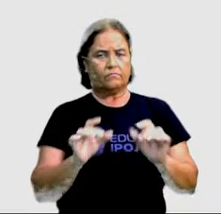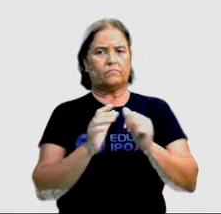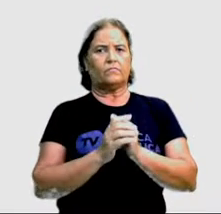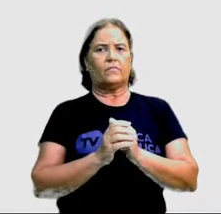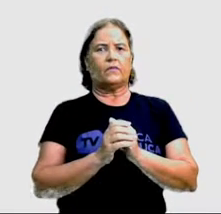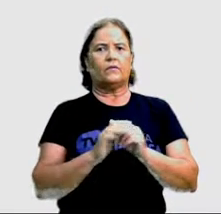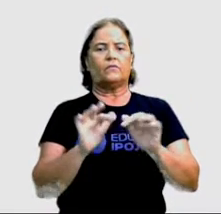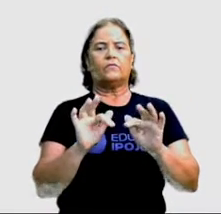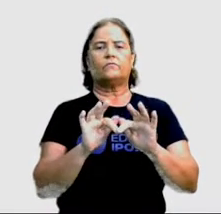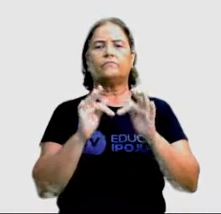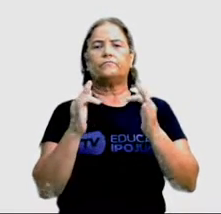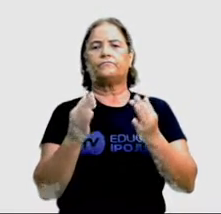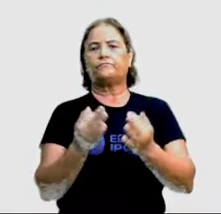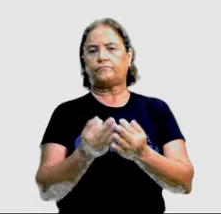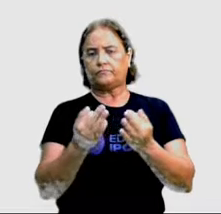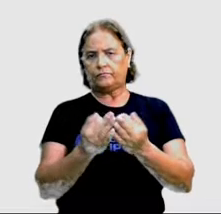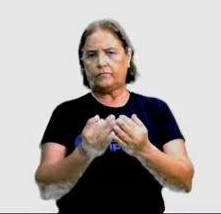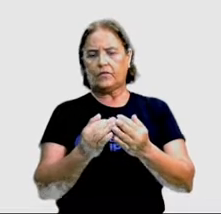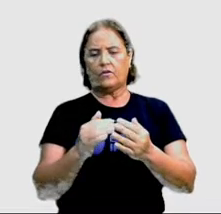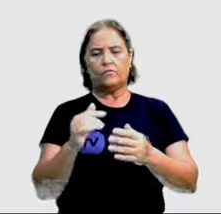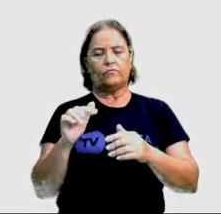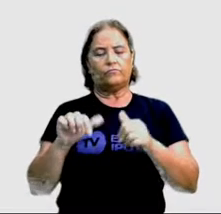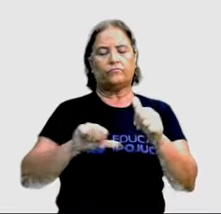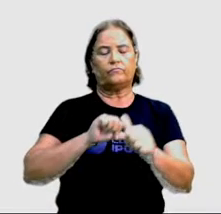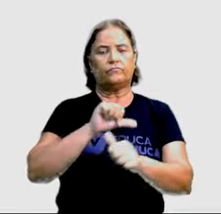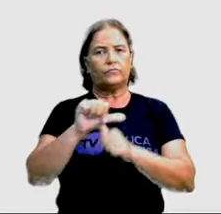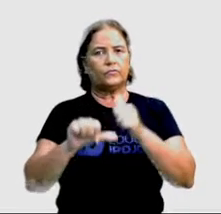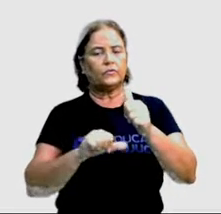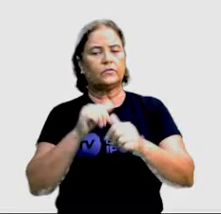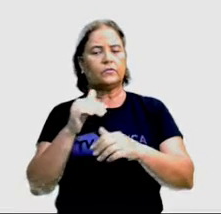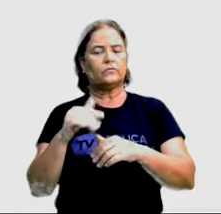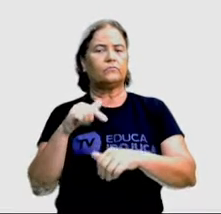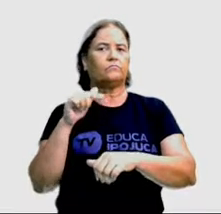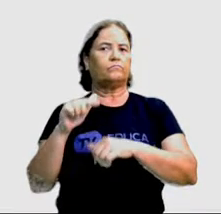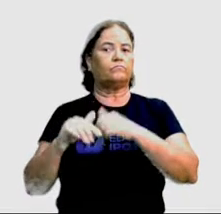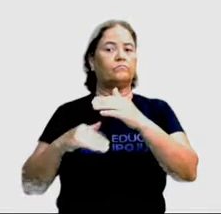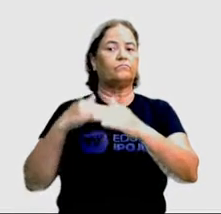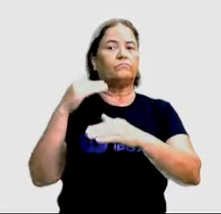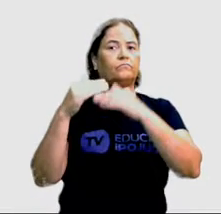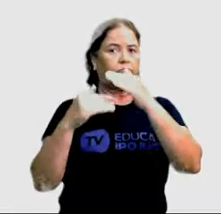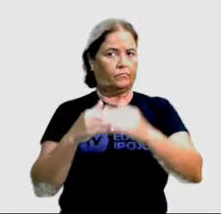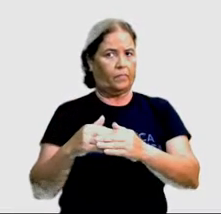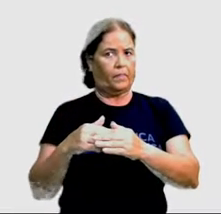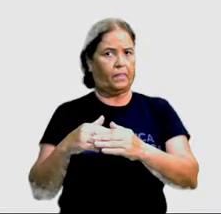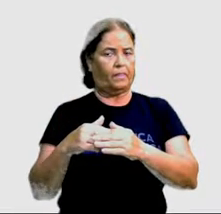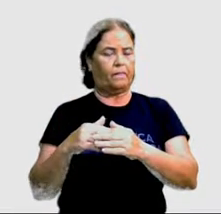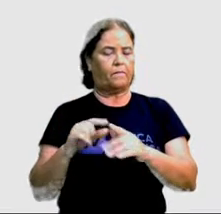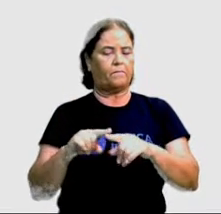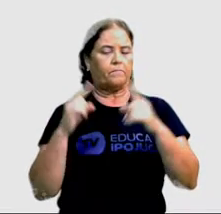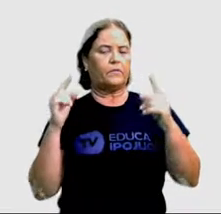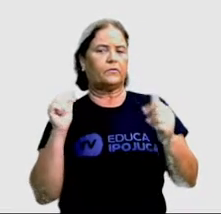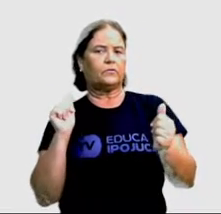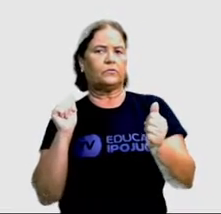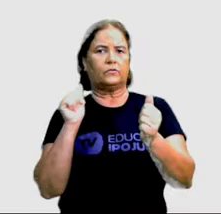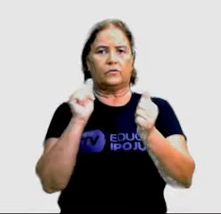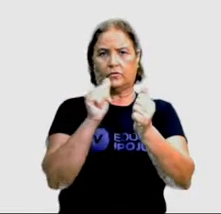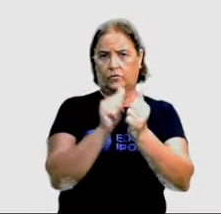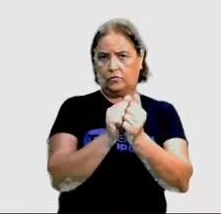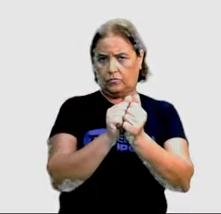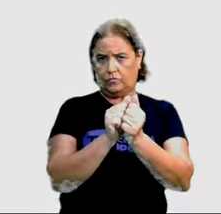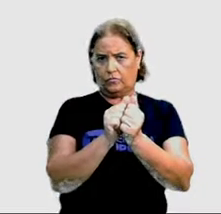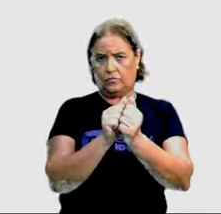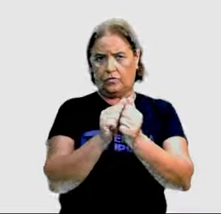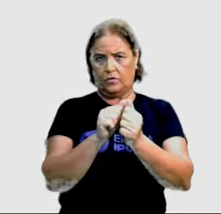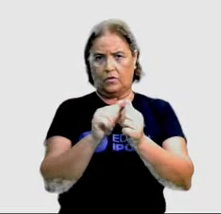A formação da família foi mudando ao longo do tempo, mas o que une os seus